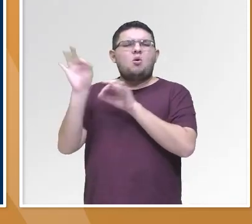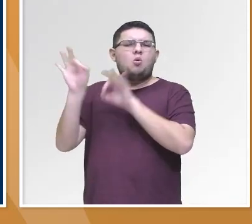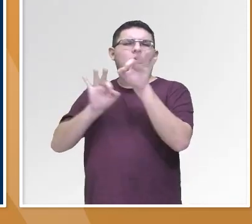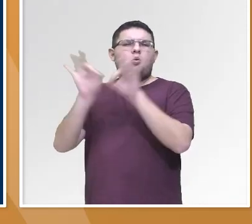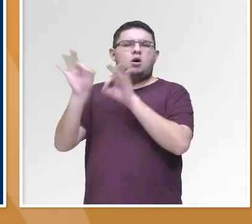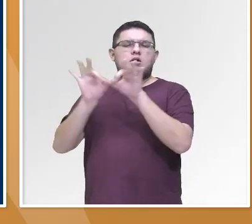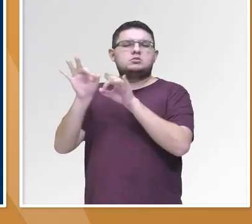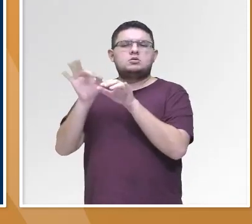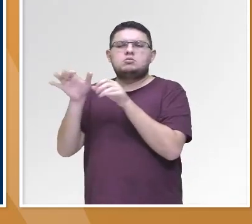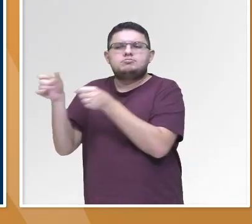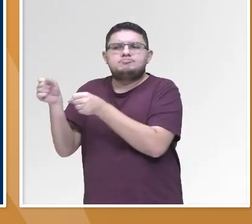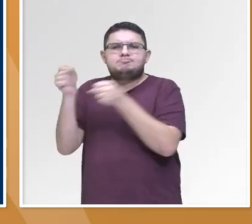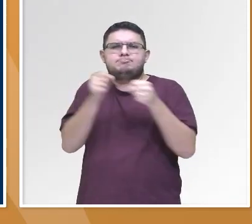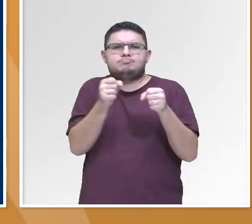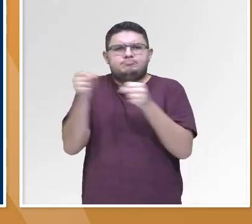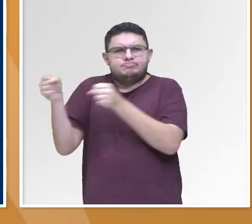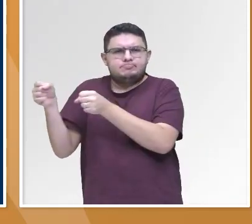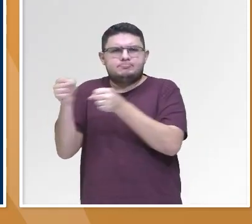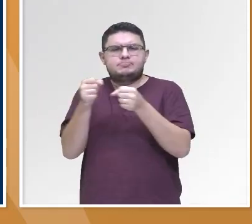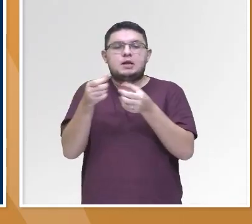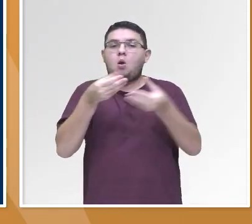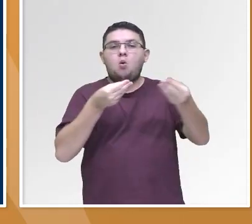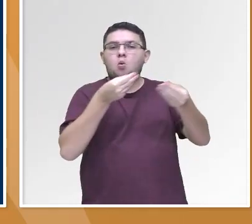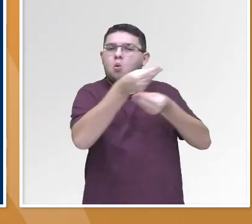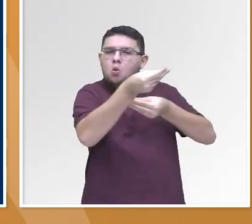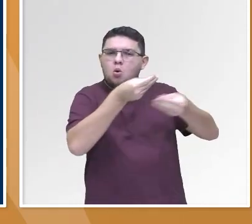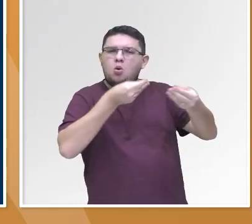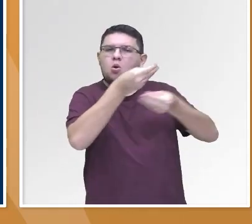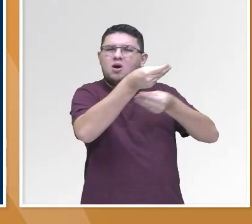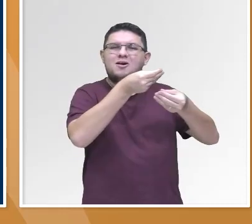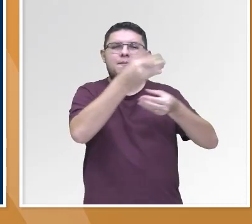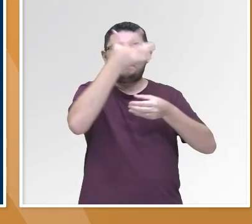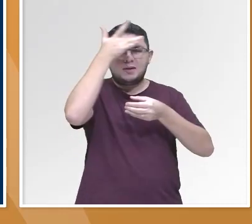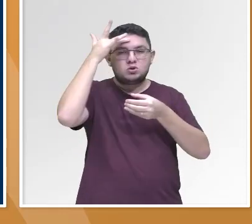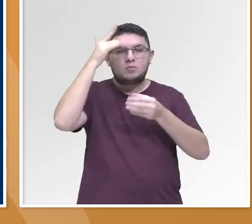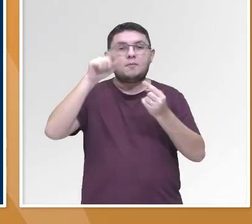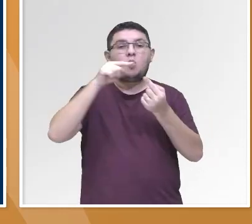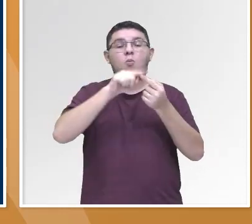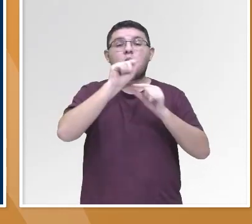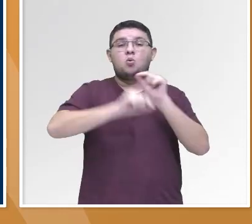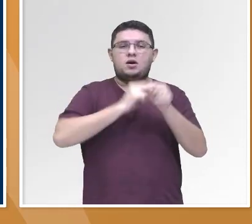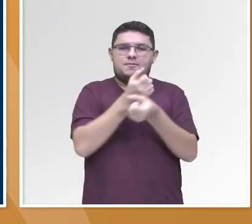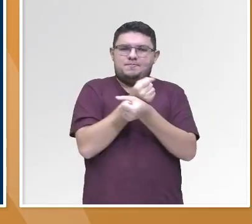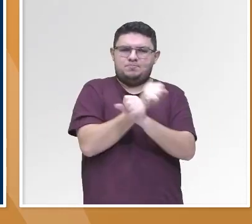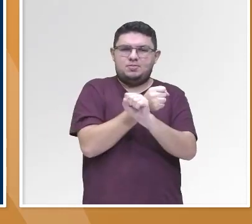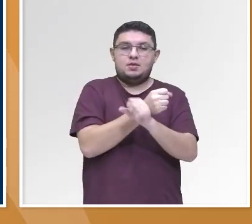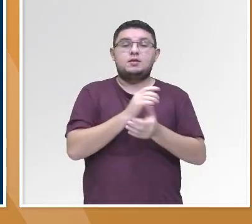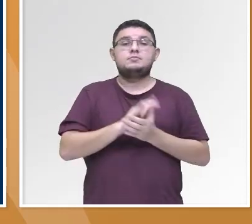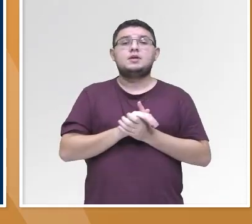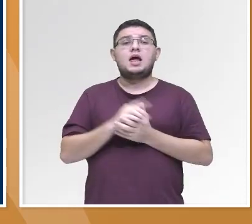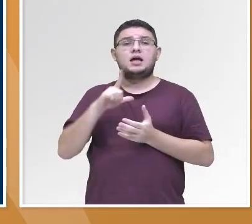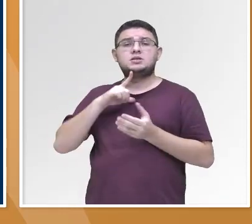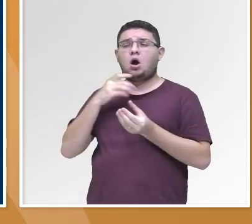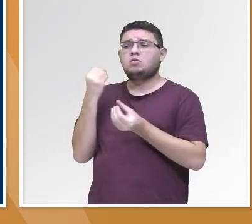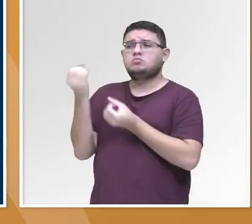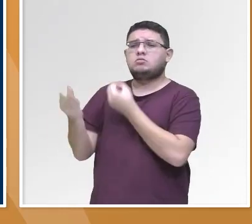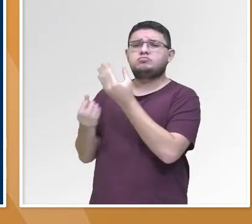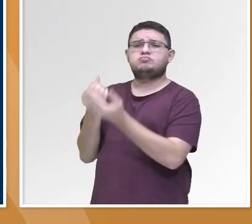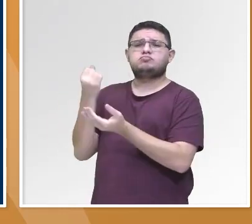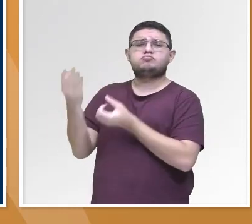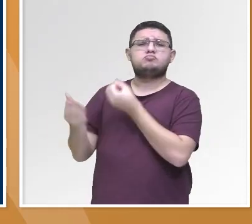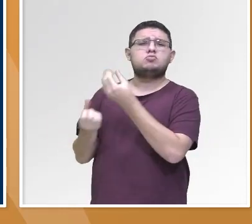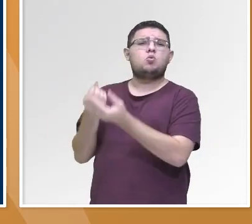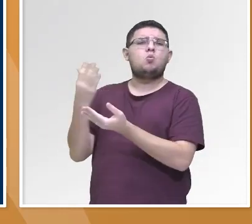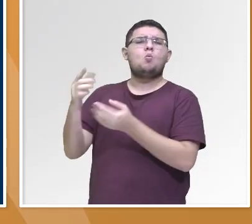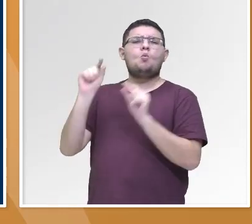de fogo aos chefes africanos e, em troca, exigiam prisioneiros de guerra. Ou seja, eu te